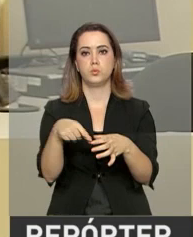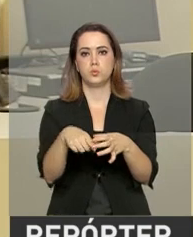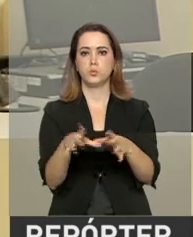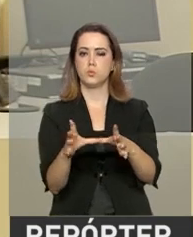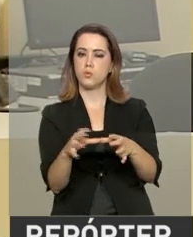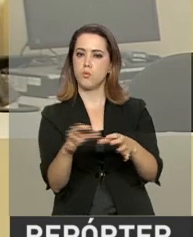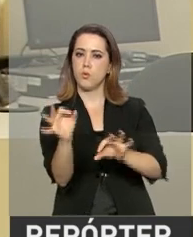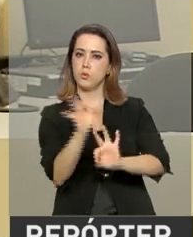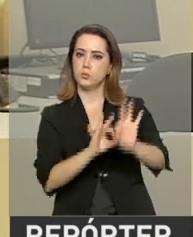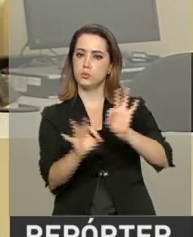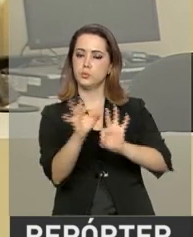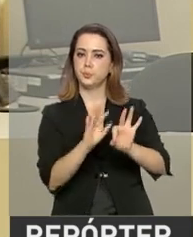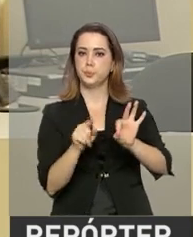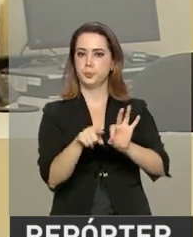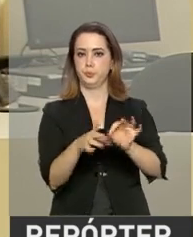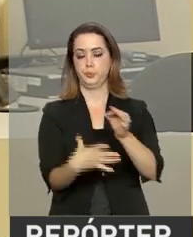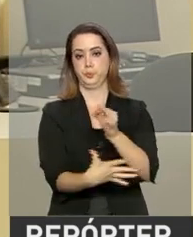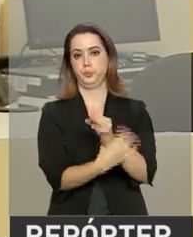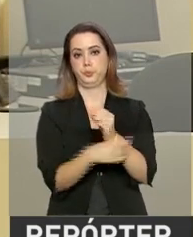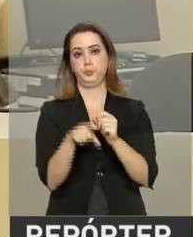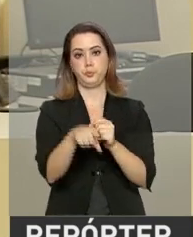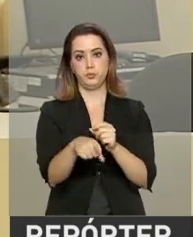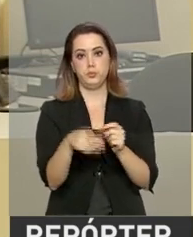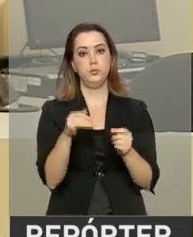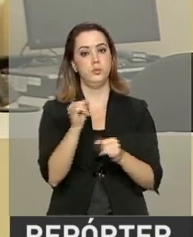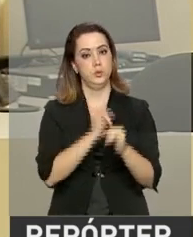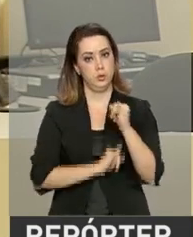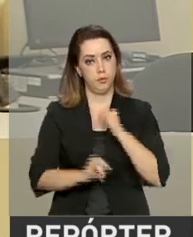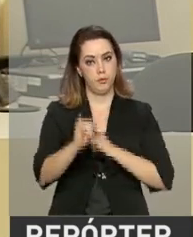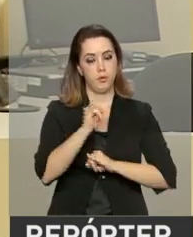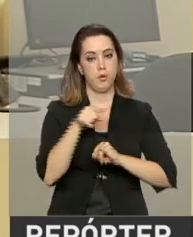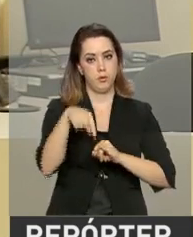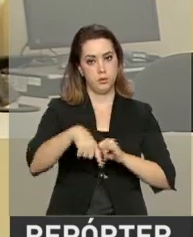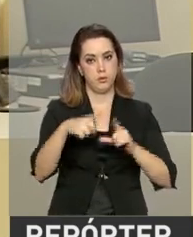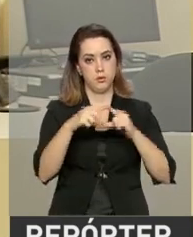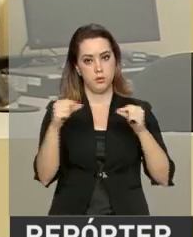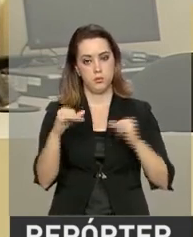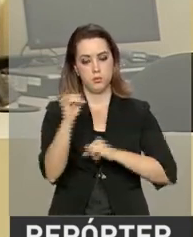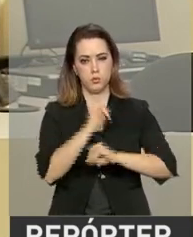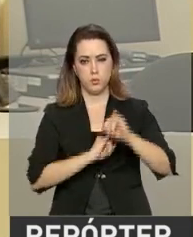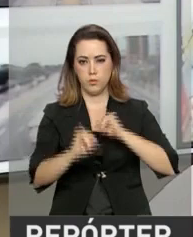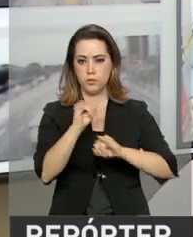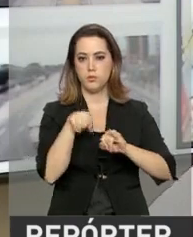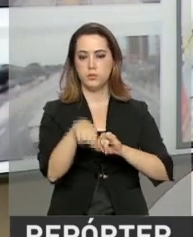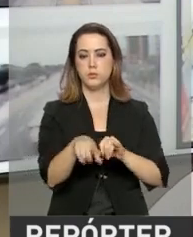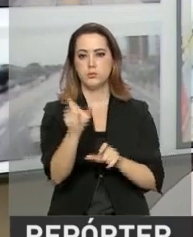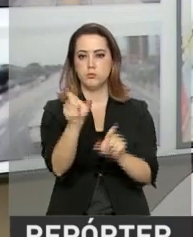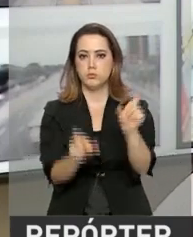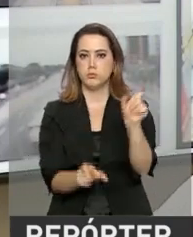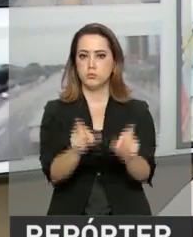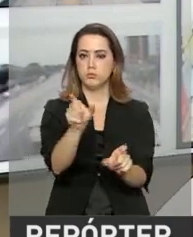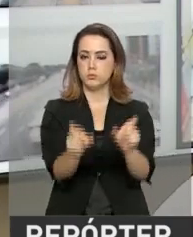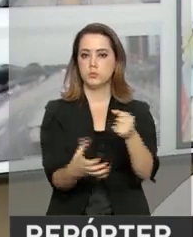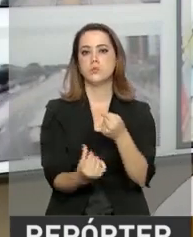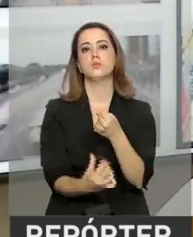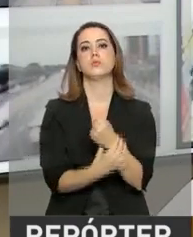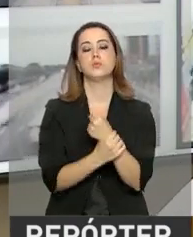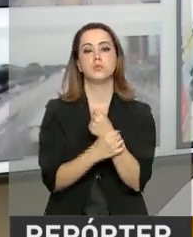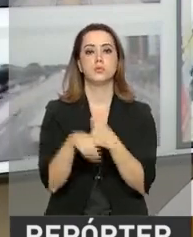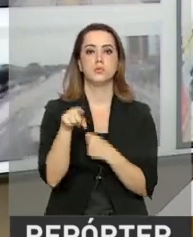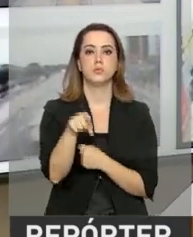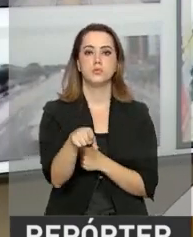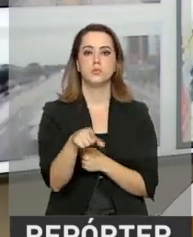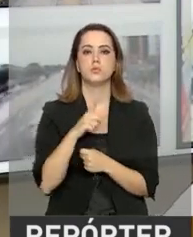estamos, por exemplo, é responsável por abastecer com informações os agentes de segurança. De parte das agências de inteligência, elas